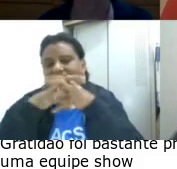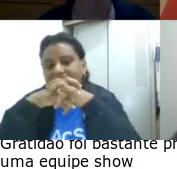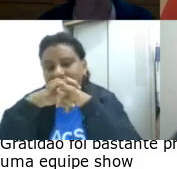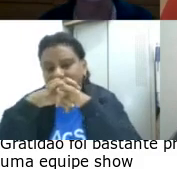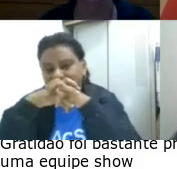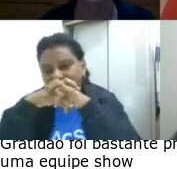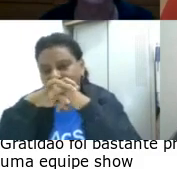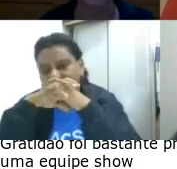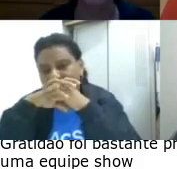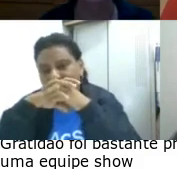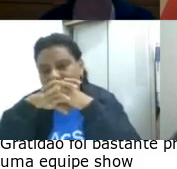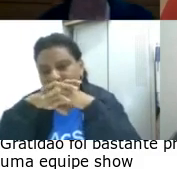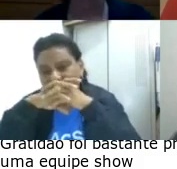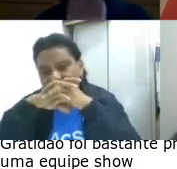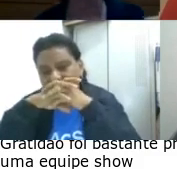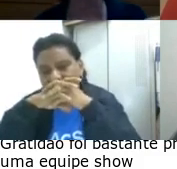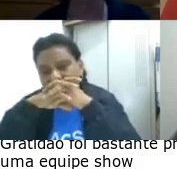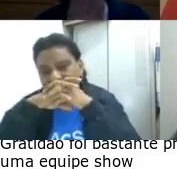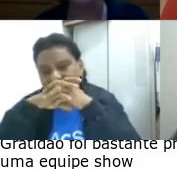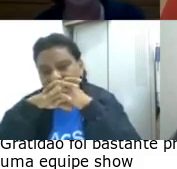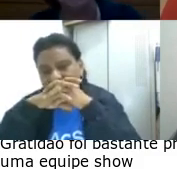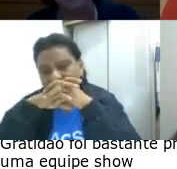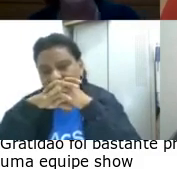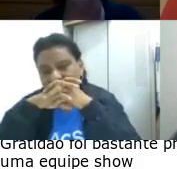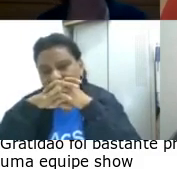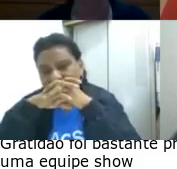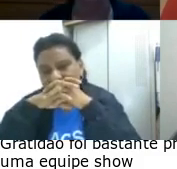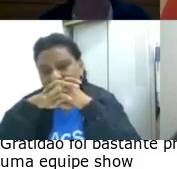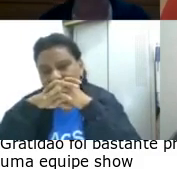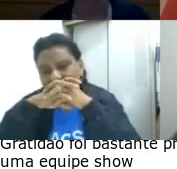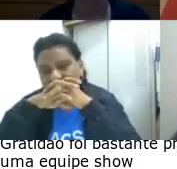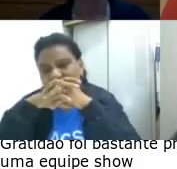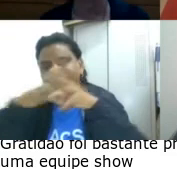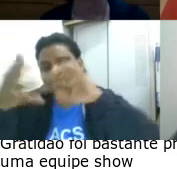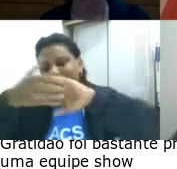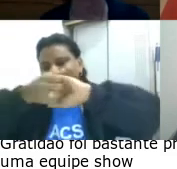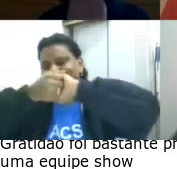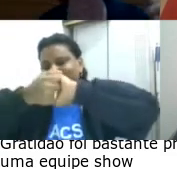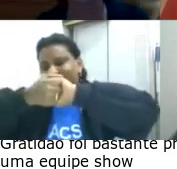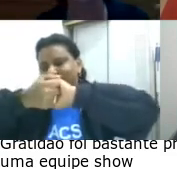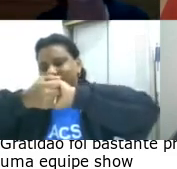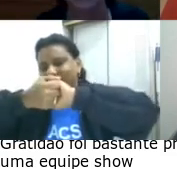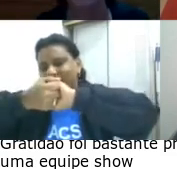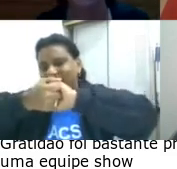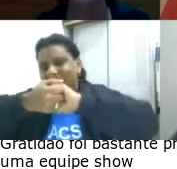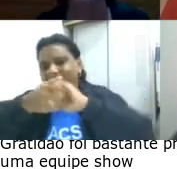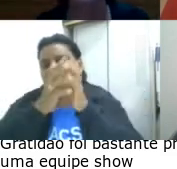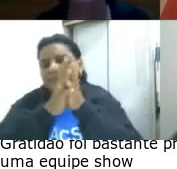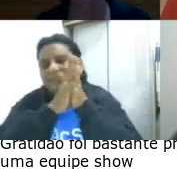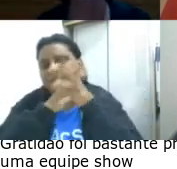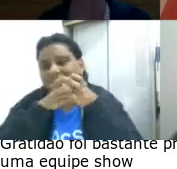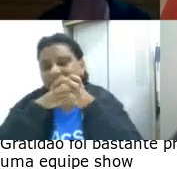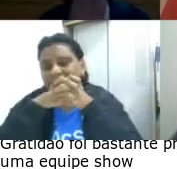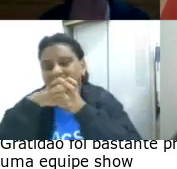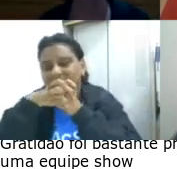pode ter precisar de medicamento de ter medicação substituída a urina fica escura assim às vezes eu já vi